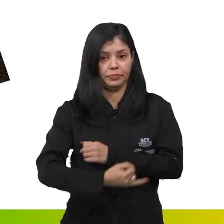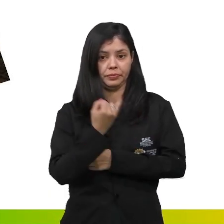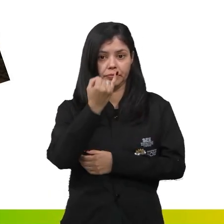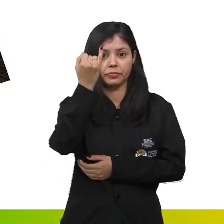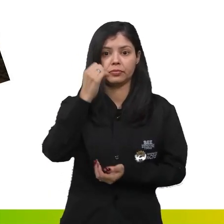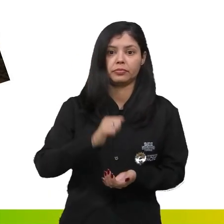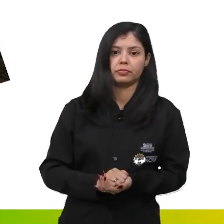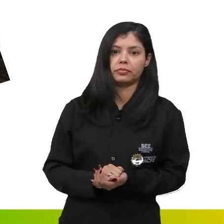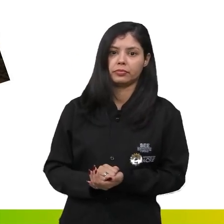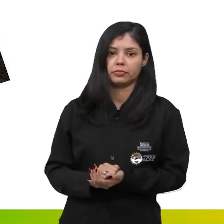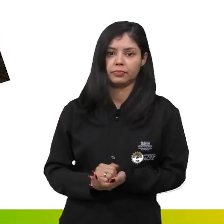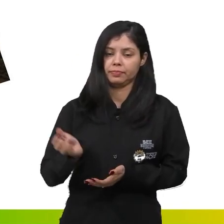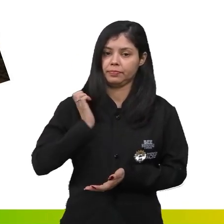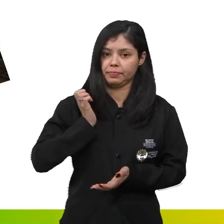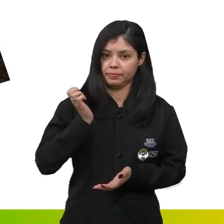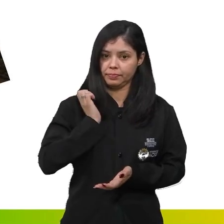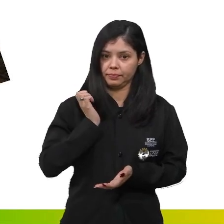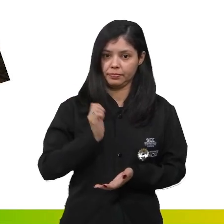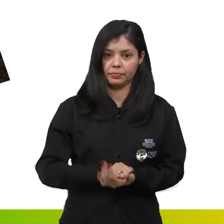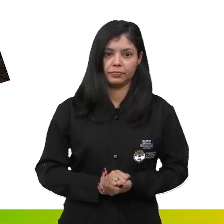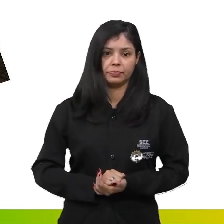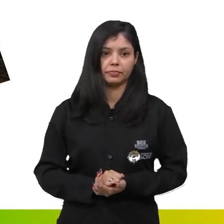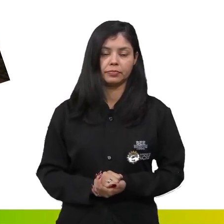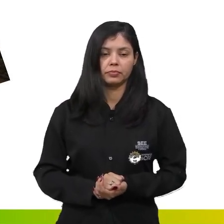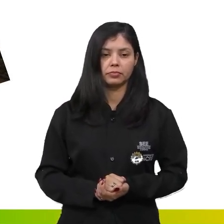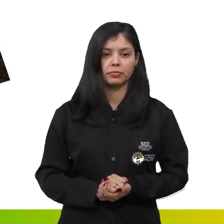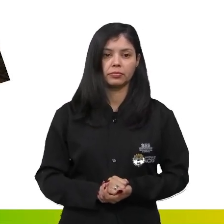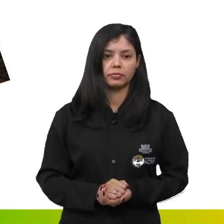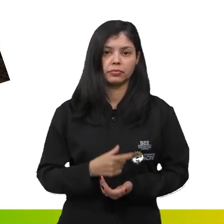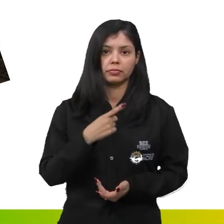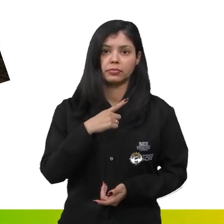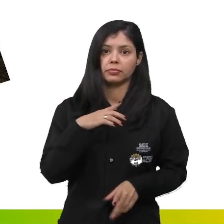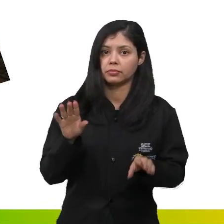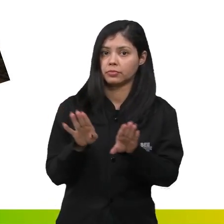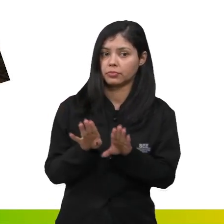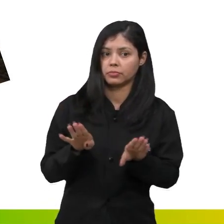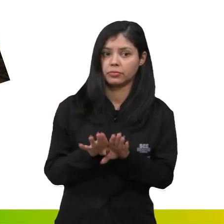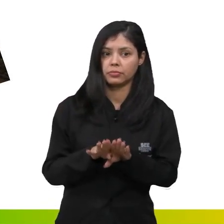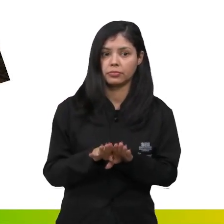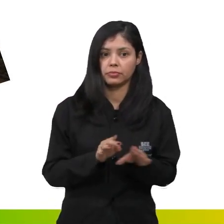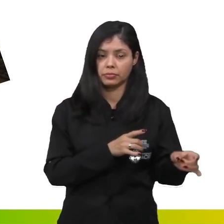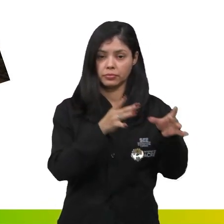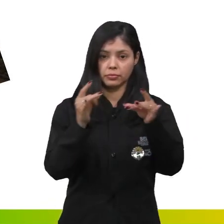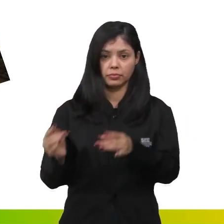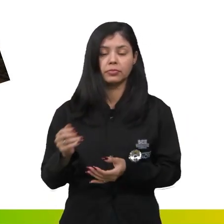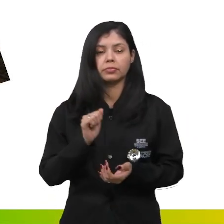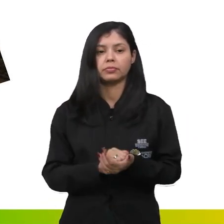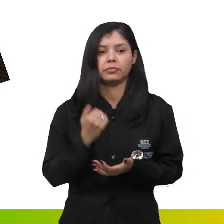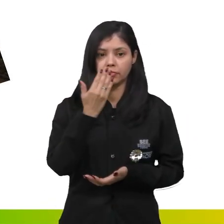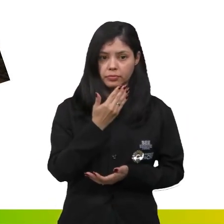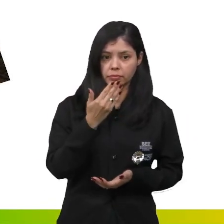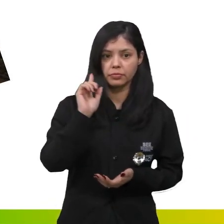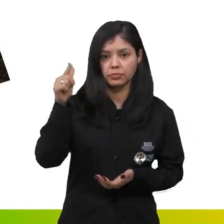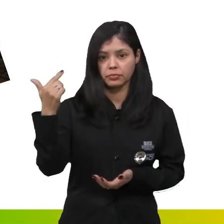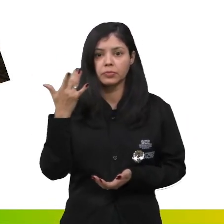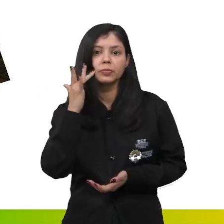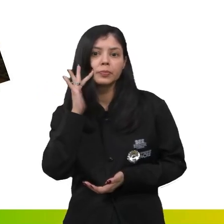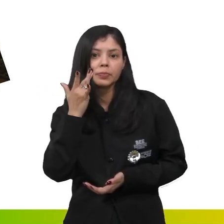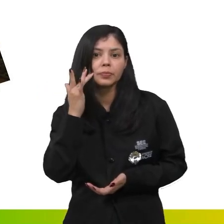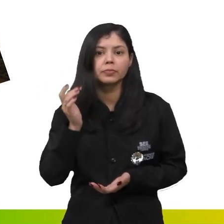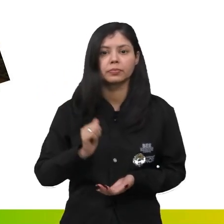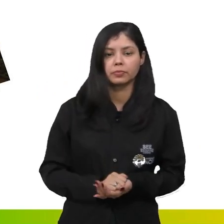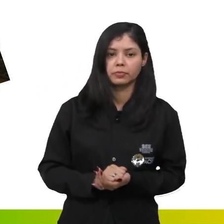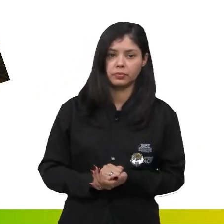por riquezas. Temos também a circulação de mercadorias. Os